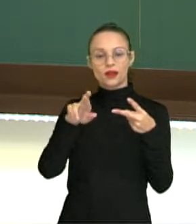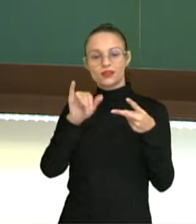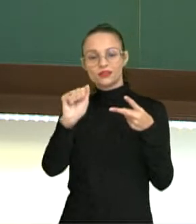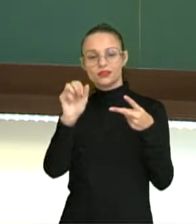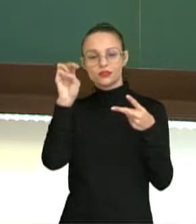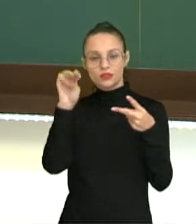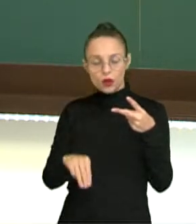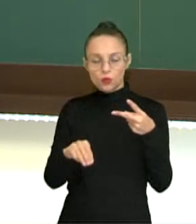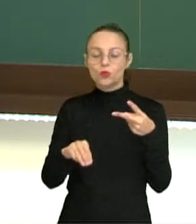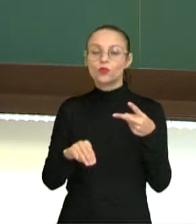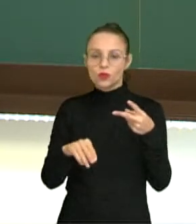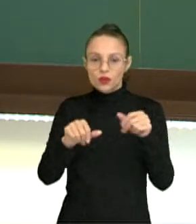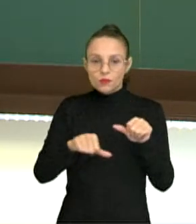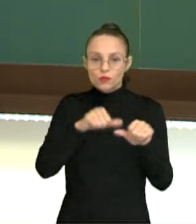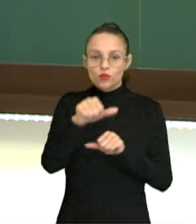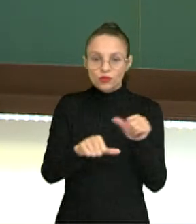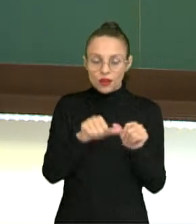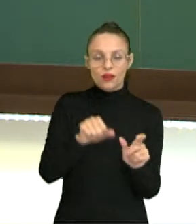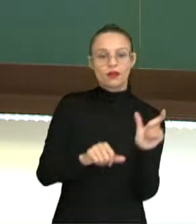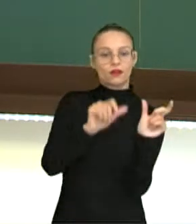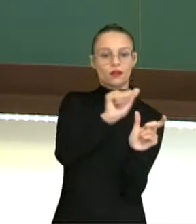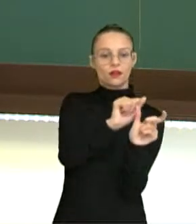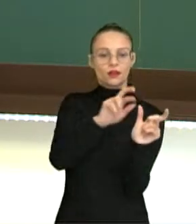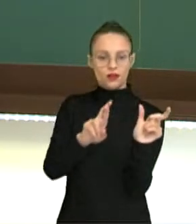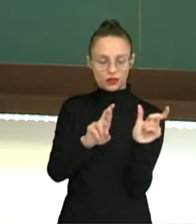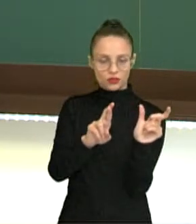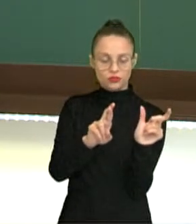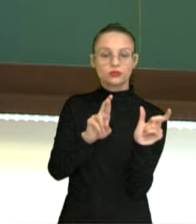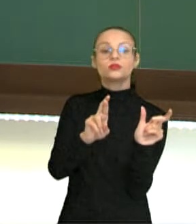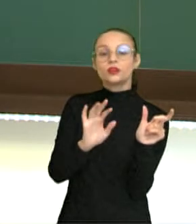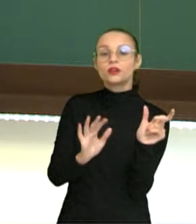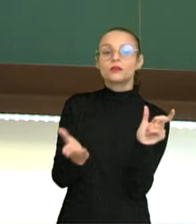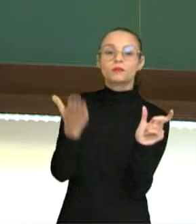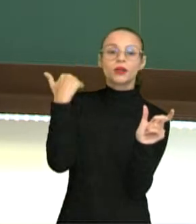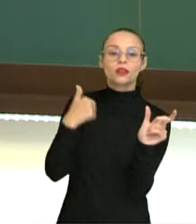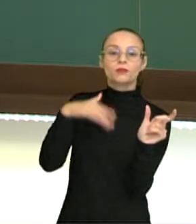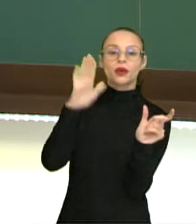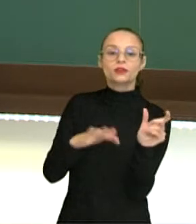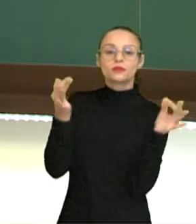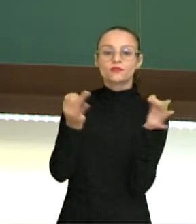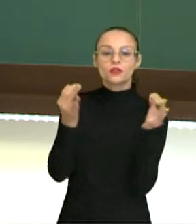pôr no infinitivo, ocupar. Eu quero o pretérito mais que perfeito.